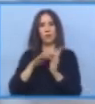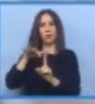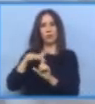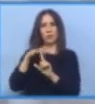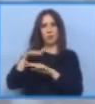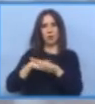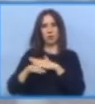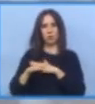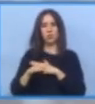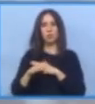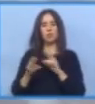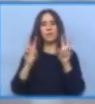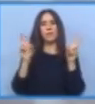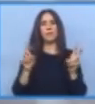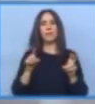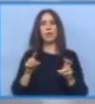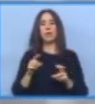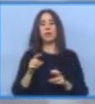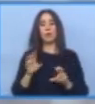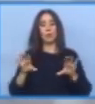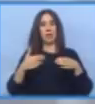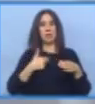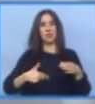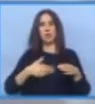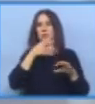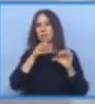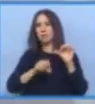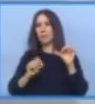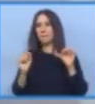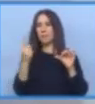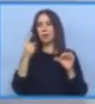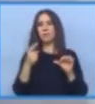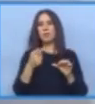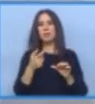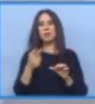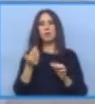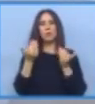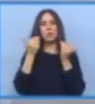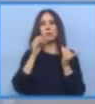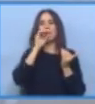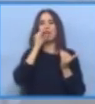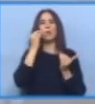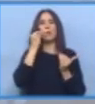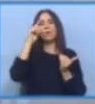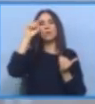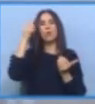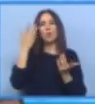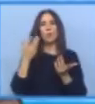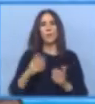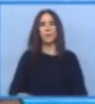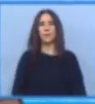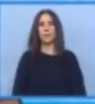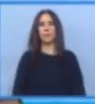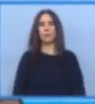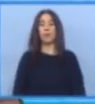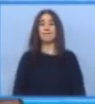Apóstolos, a narrativa das primeiras comunidades cristãs, de que forma é que receberam essa notícia? Pois, eu por acaso,